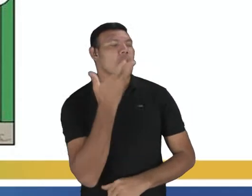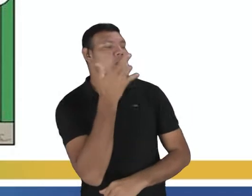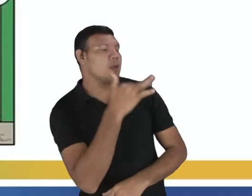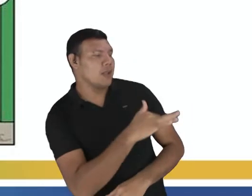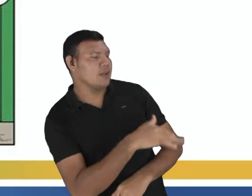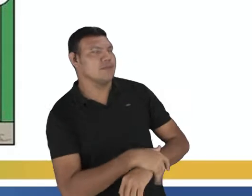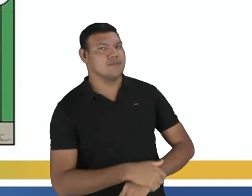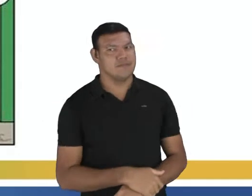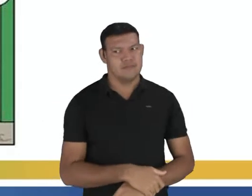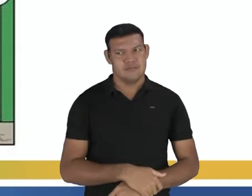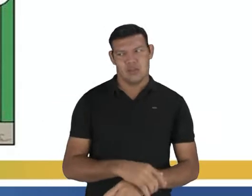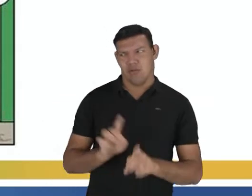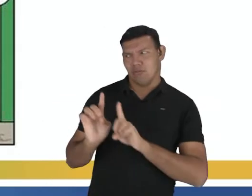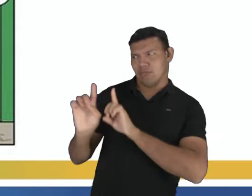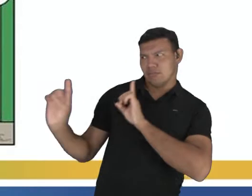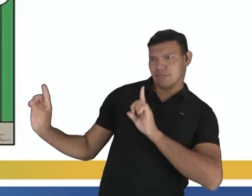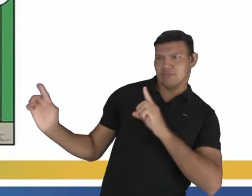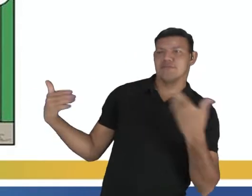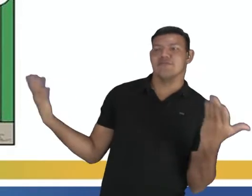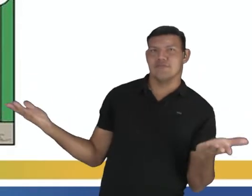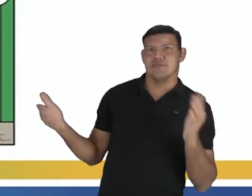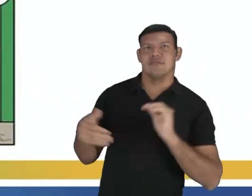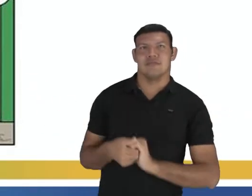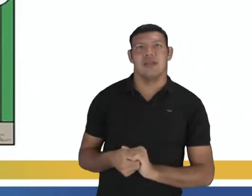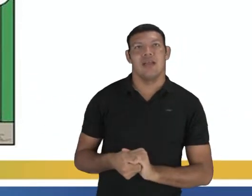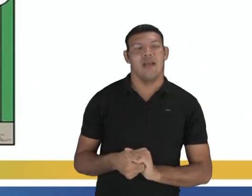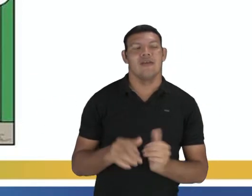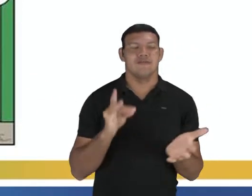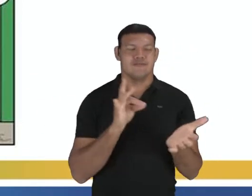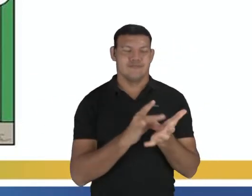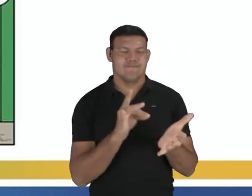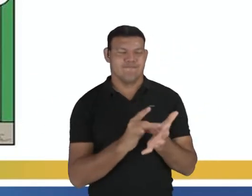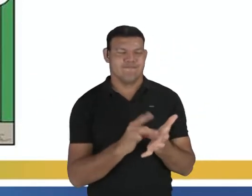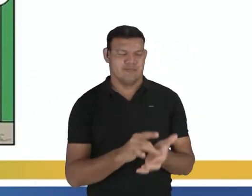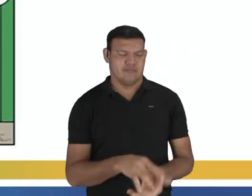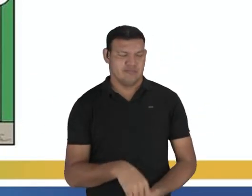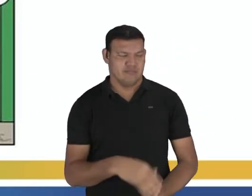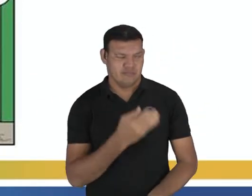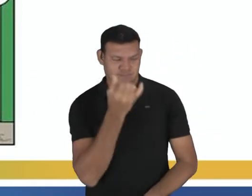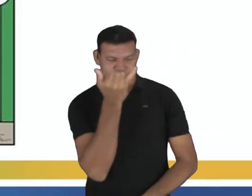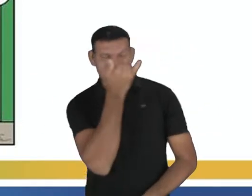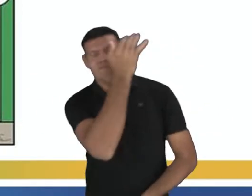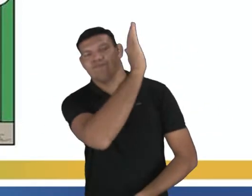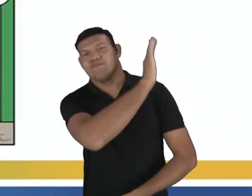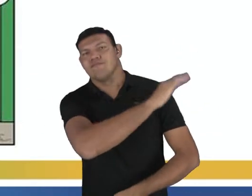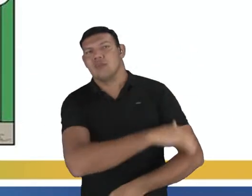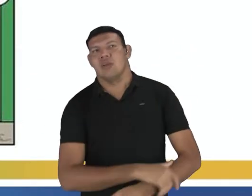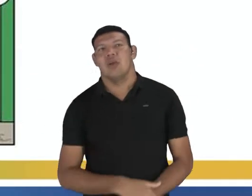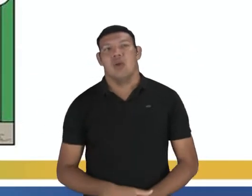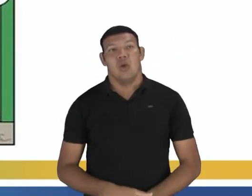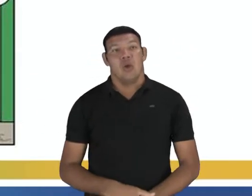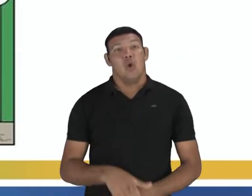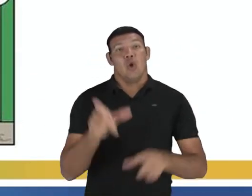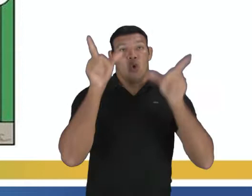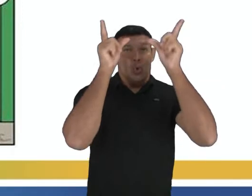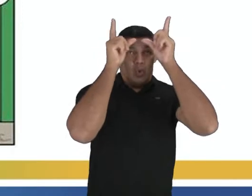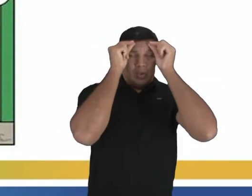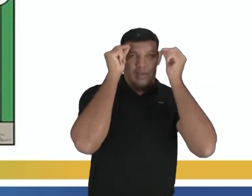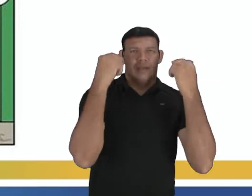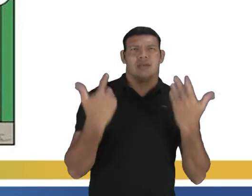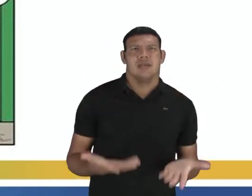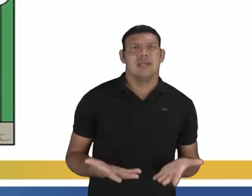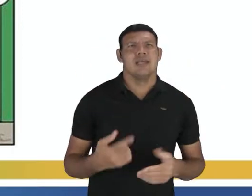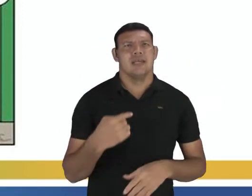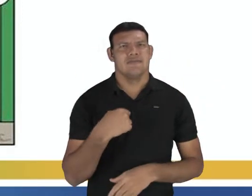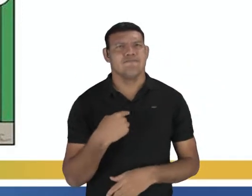epa. E o distanciamento social? É mesmo? Que droga! Ufa! Será possível